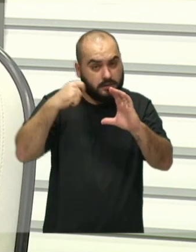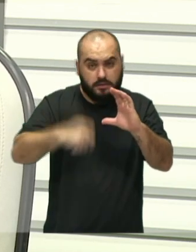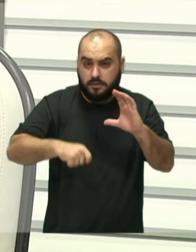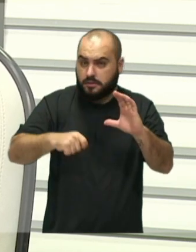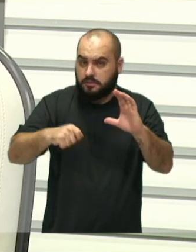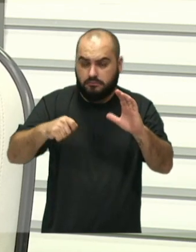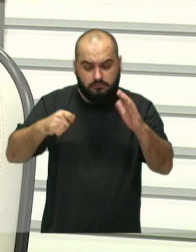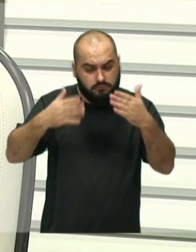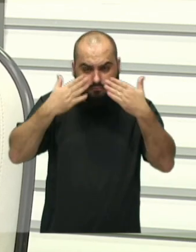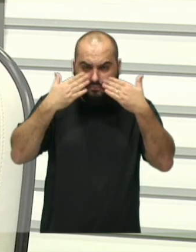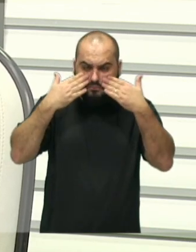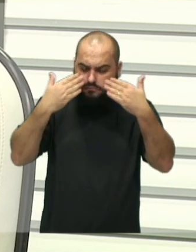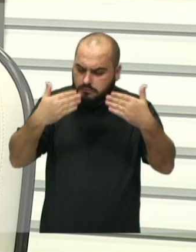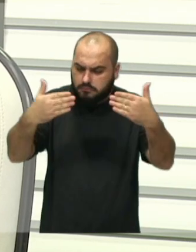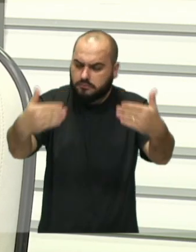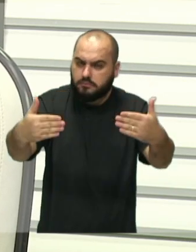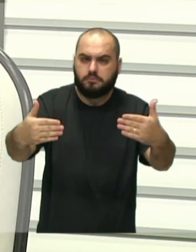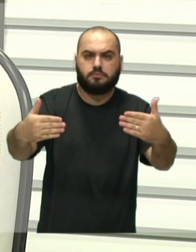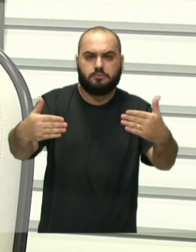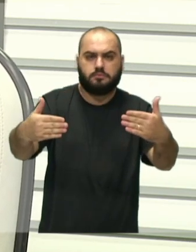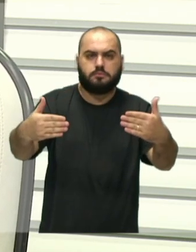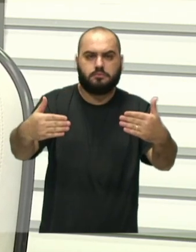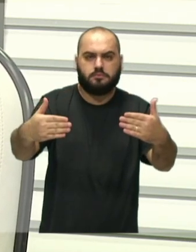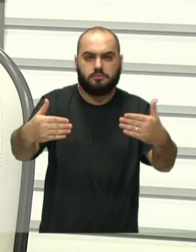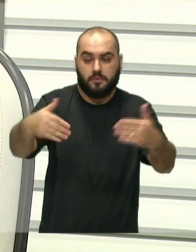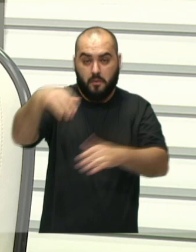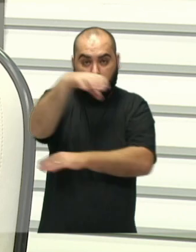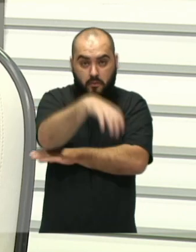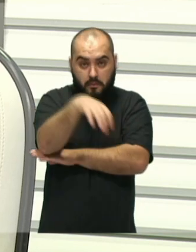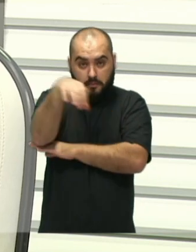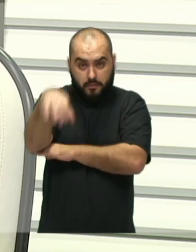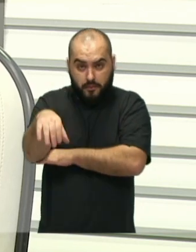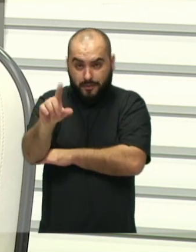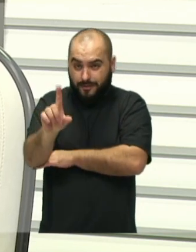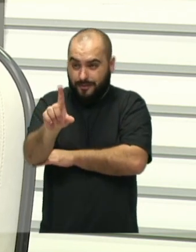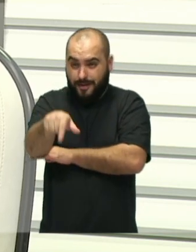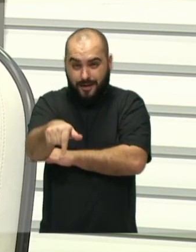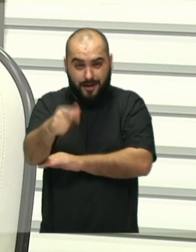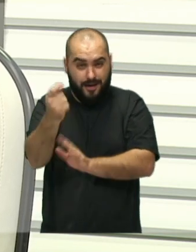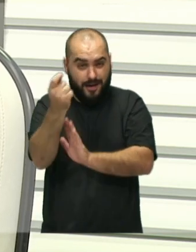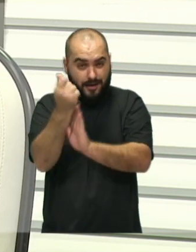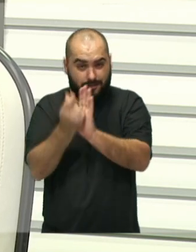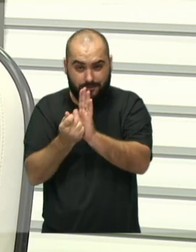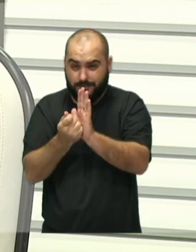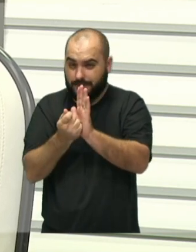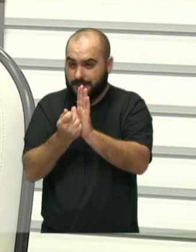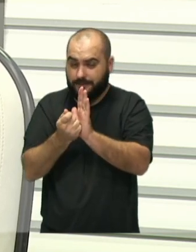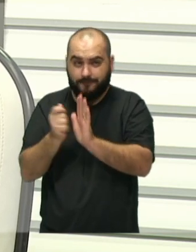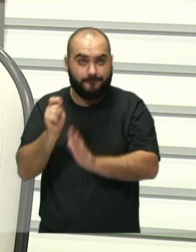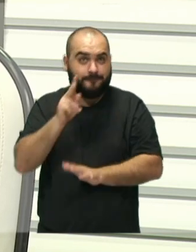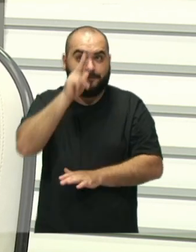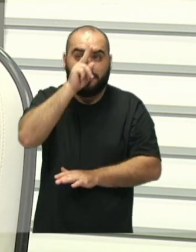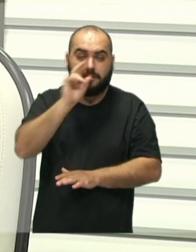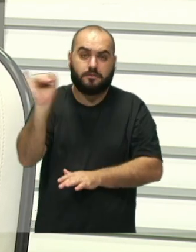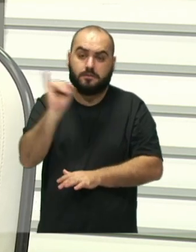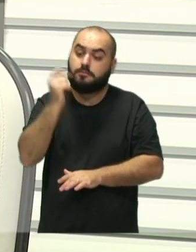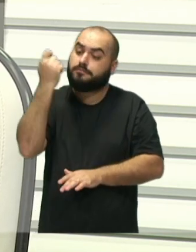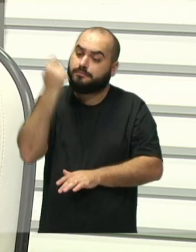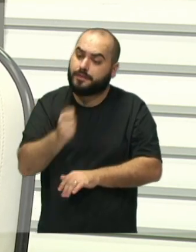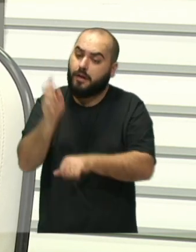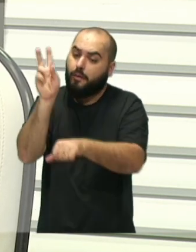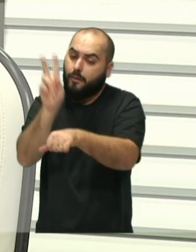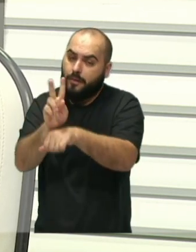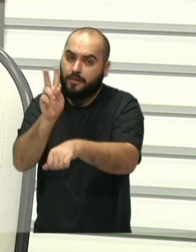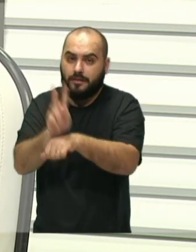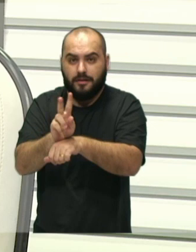história o porto é a mola mestre da economia Nossa e vai saindo por muito tempo e nós precisamos cuidar para que o porto